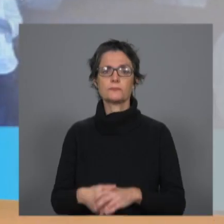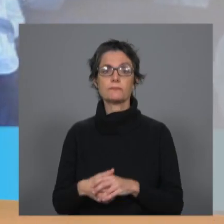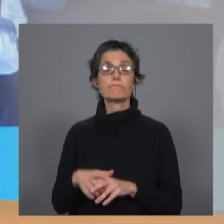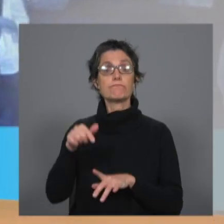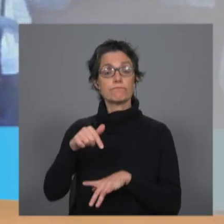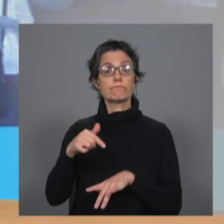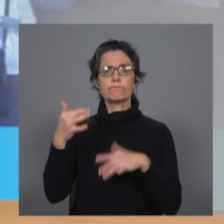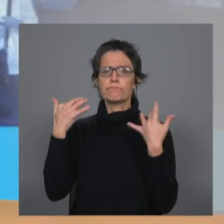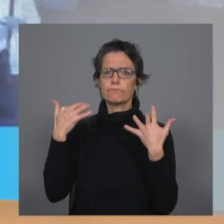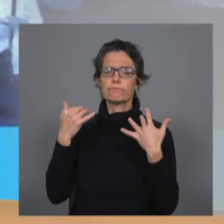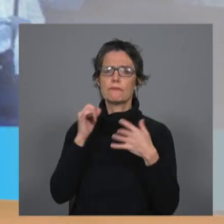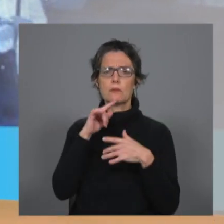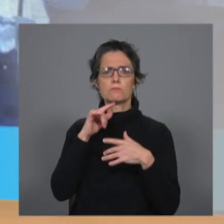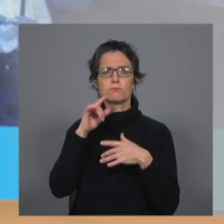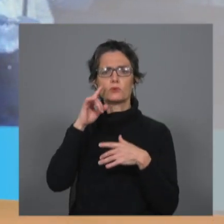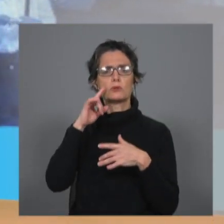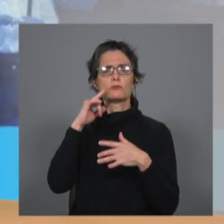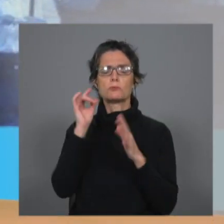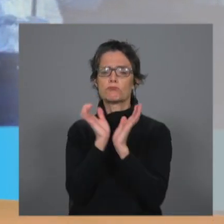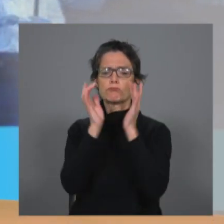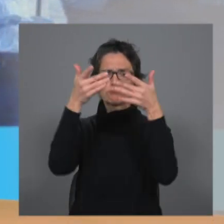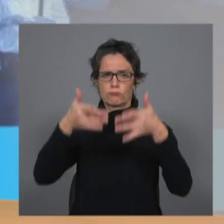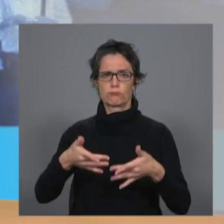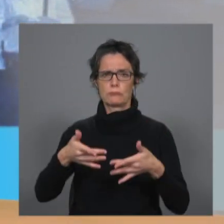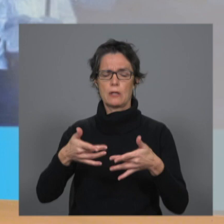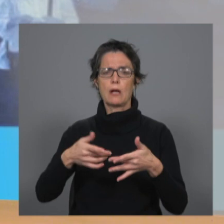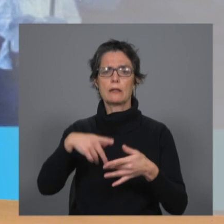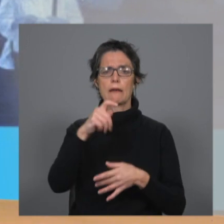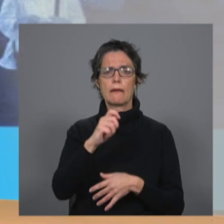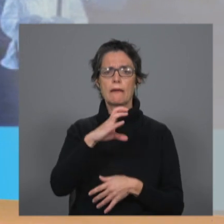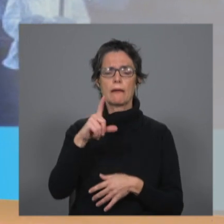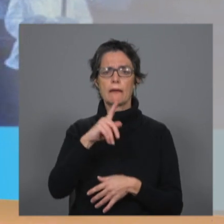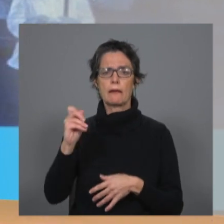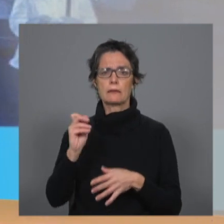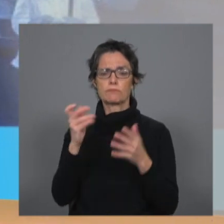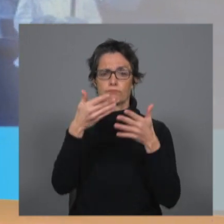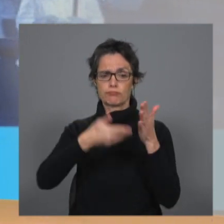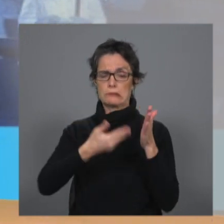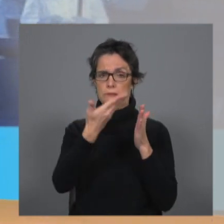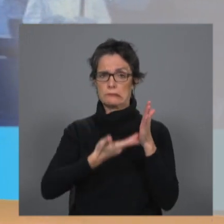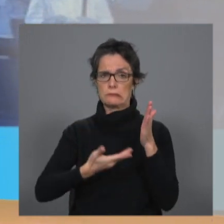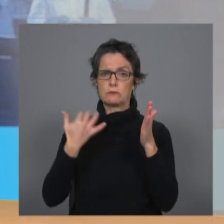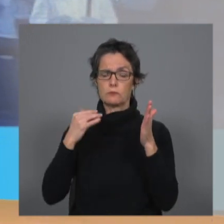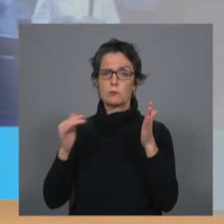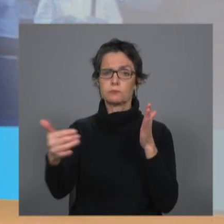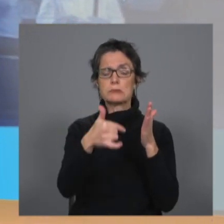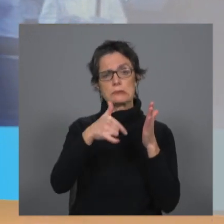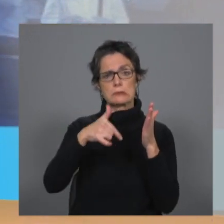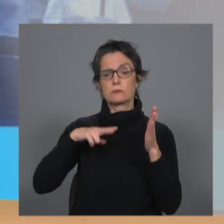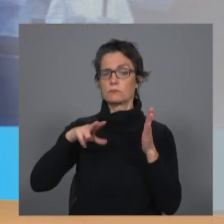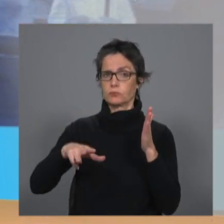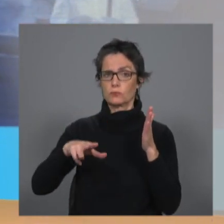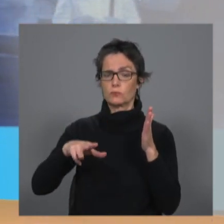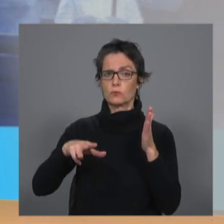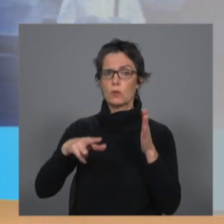Estes são temas que pode encontrar na página da agência Eclésia, que em Portugal é o serviço informativo da